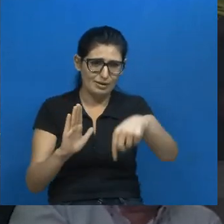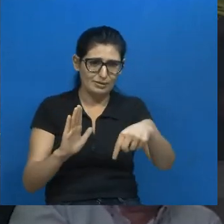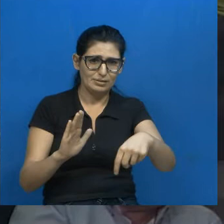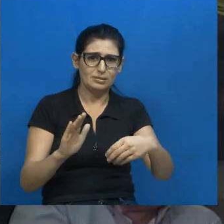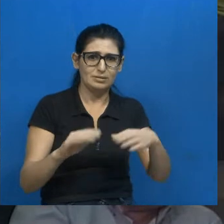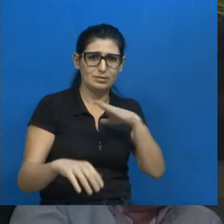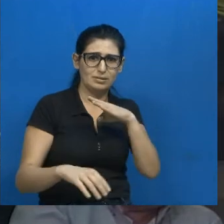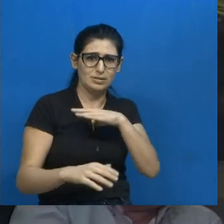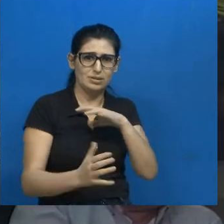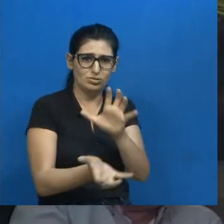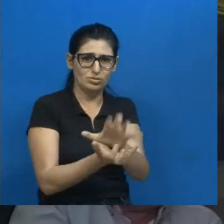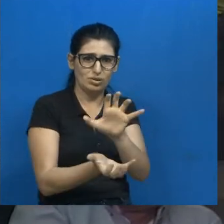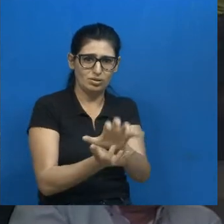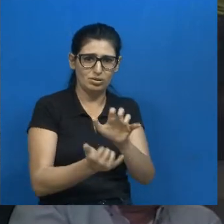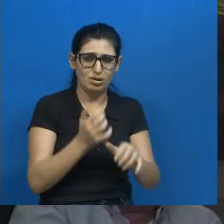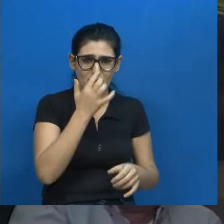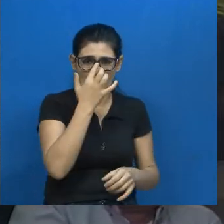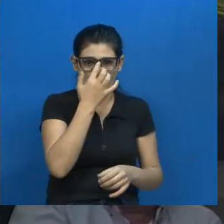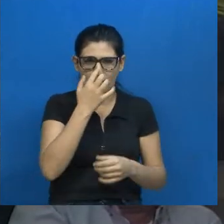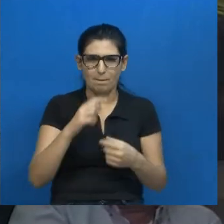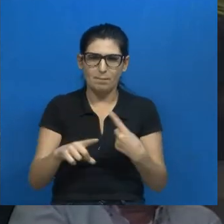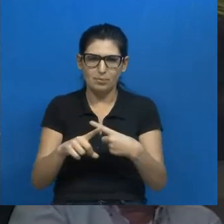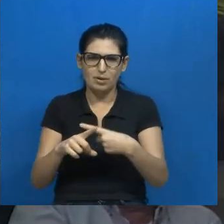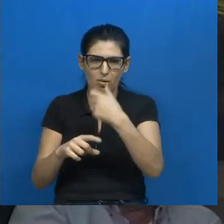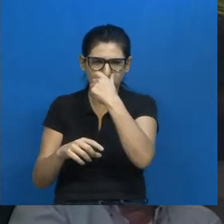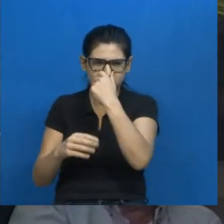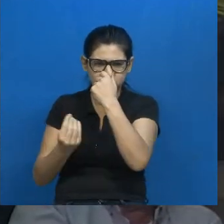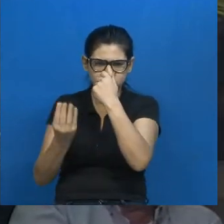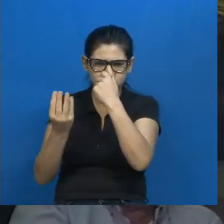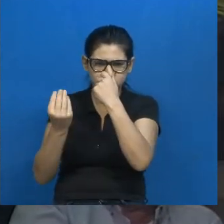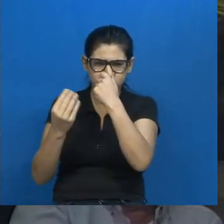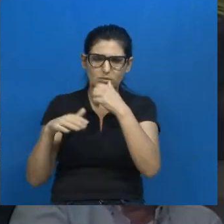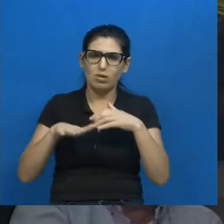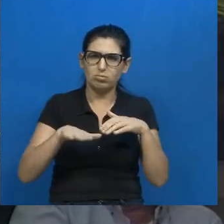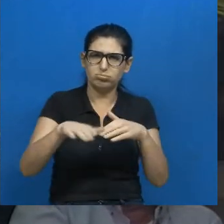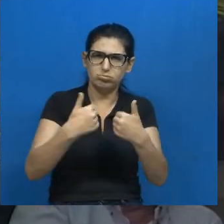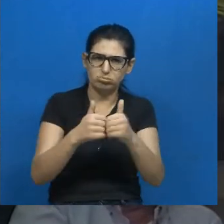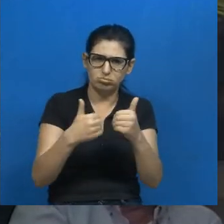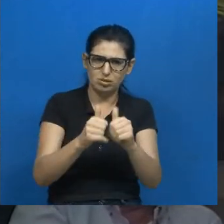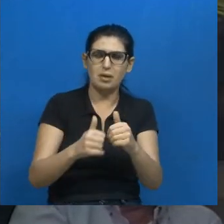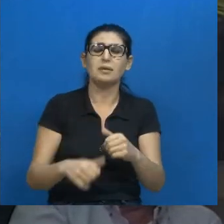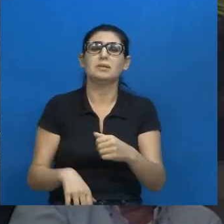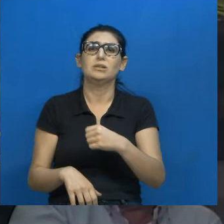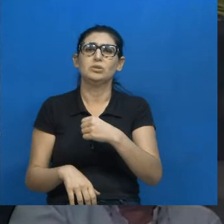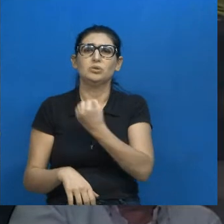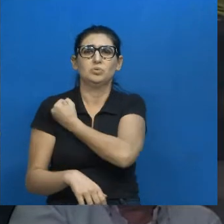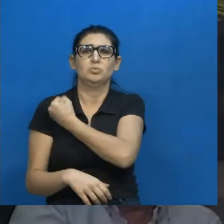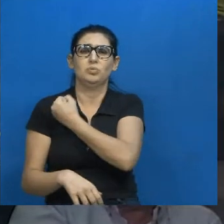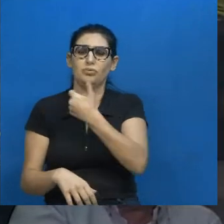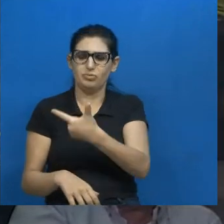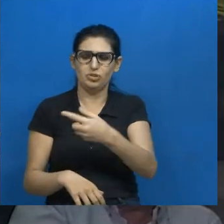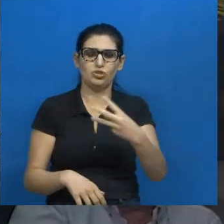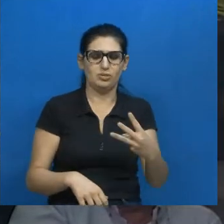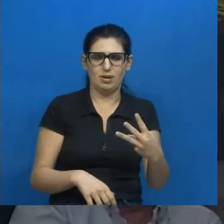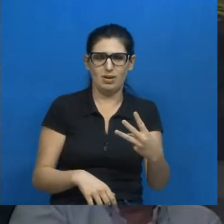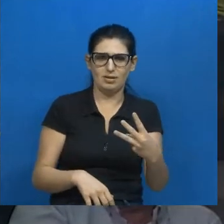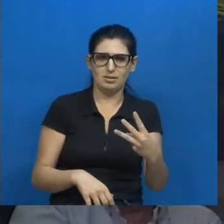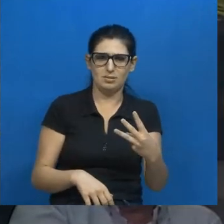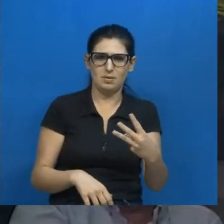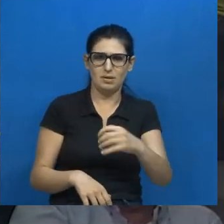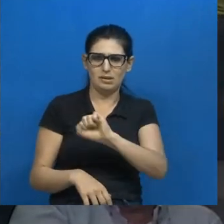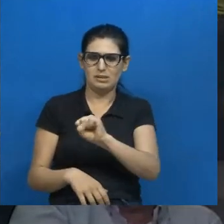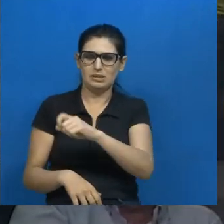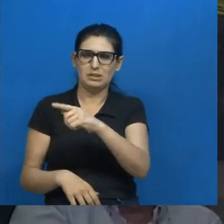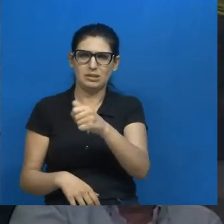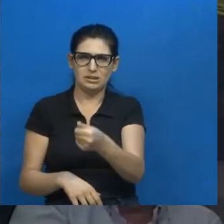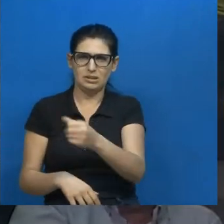as linhas que lotam. A maioria das linhas, inclusive a linha 23, a qual eu faço uso aqui do São